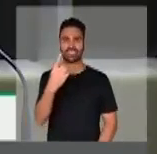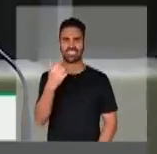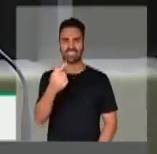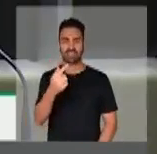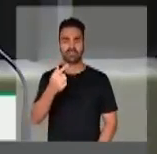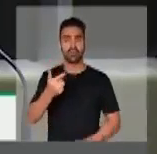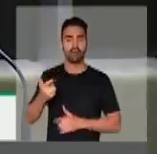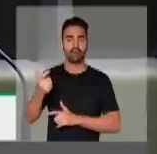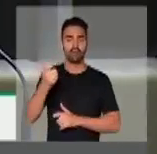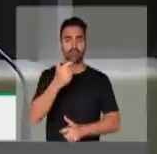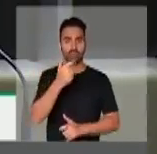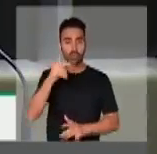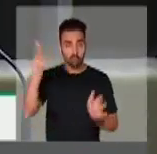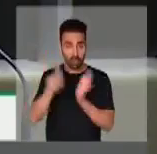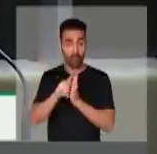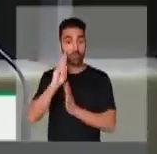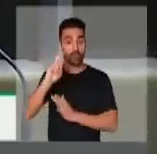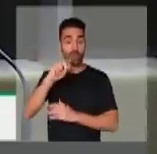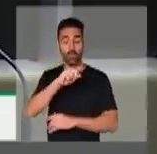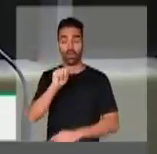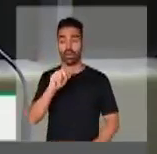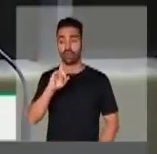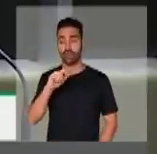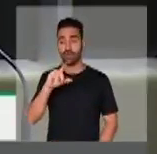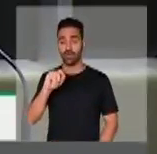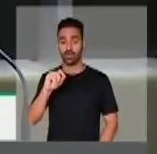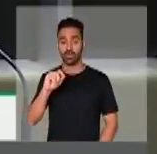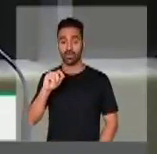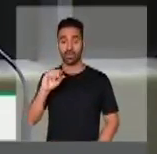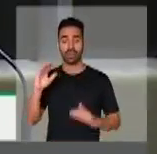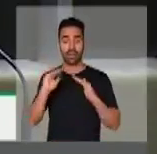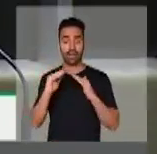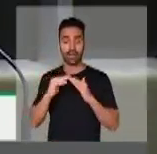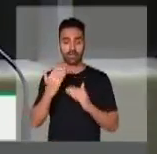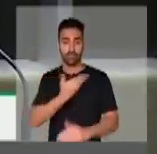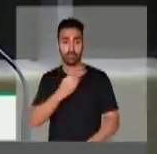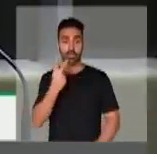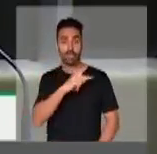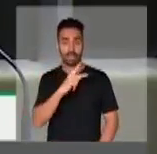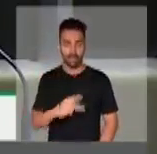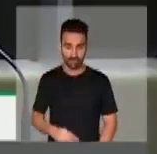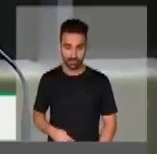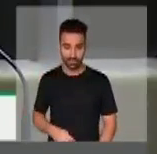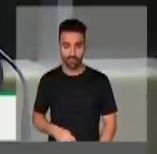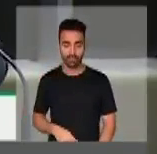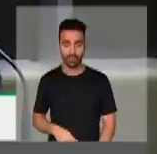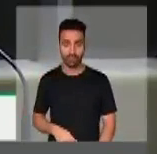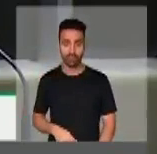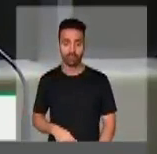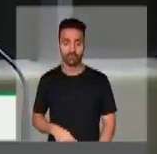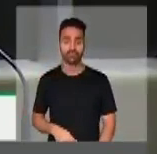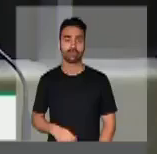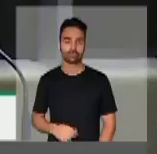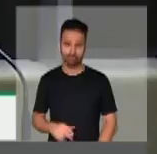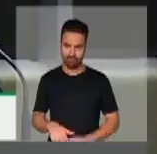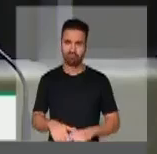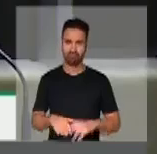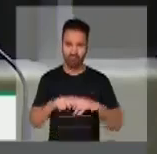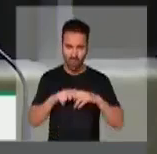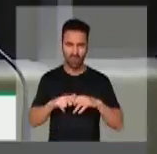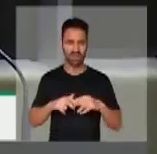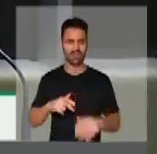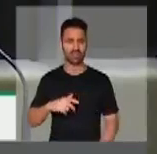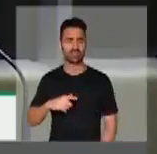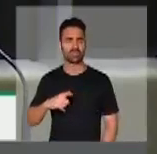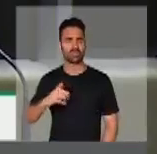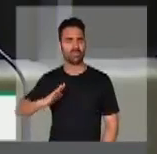117 fuzis pertencentes a Adélio na casa de um amigo dele, a canalhada, aliás, o canalha,